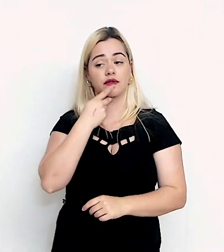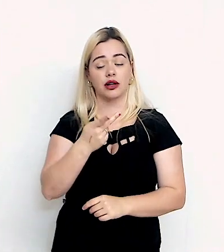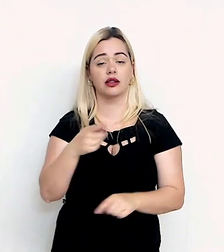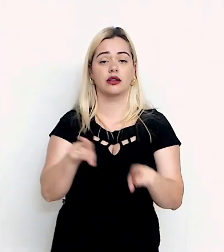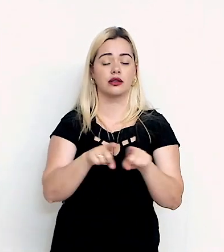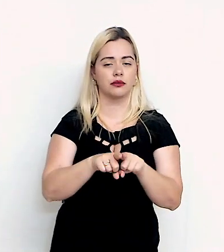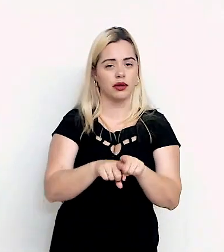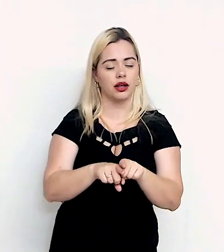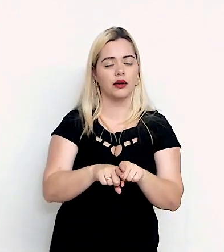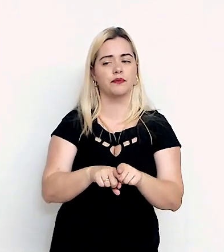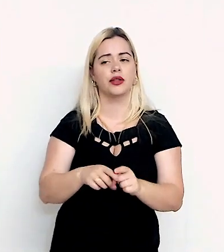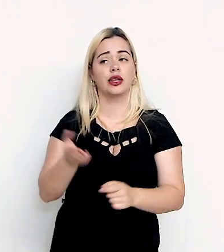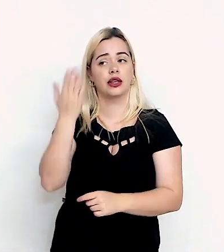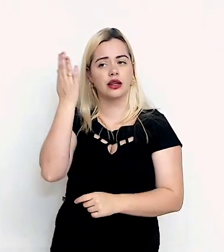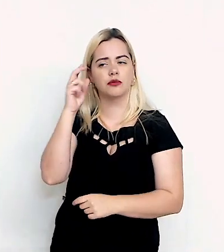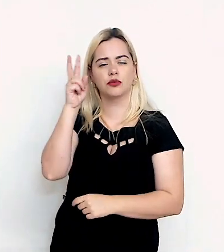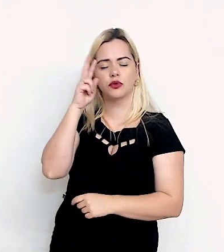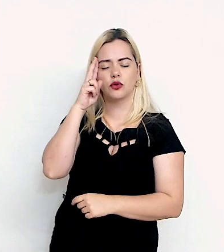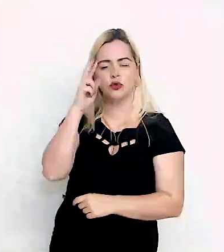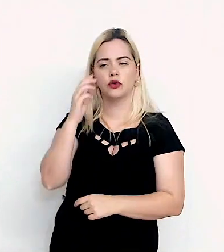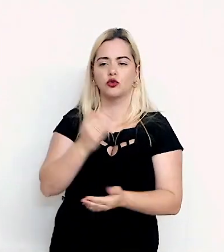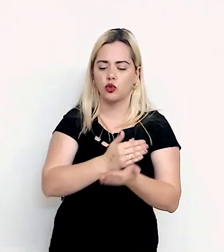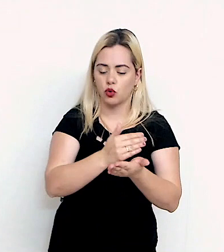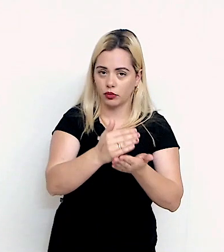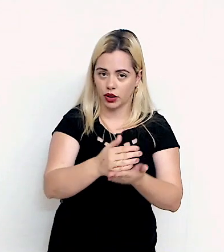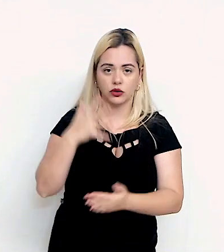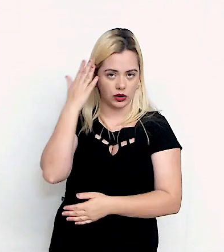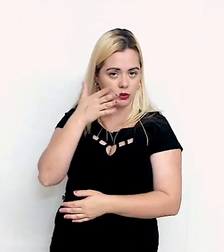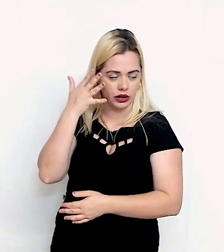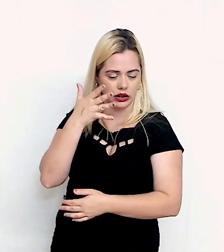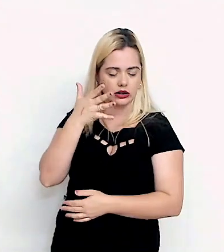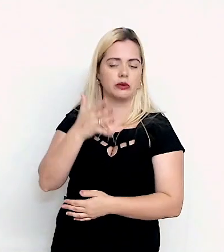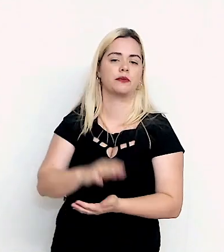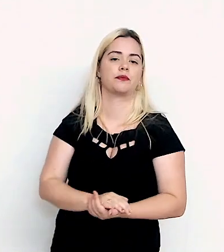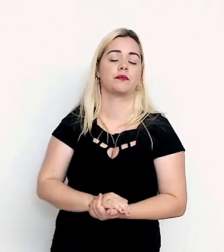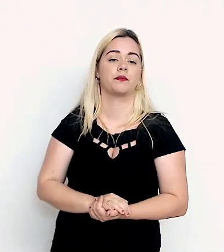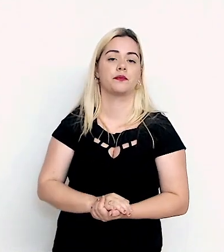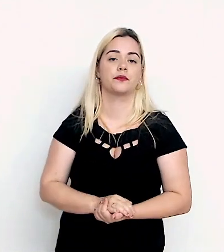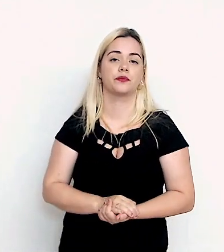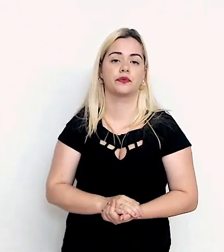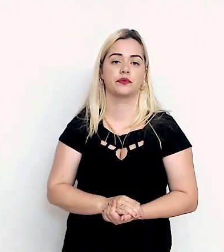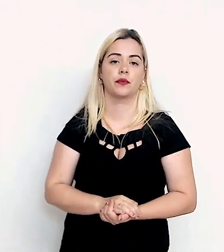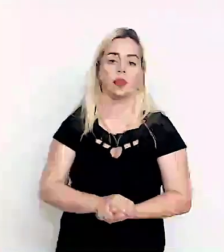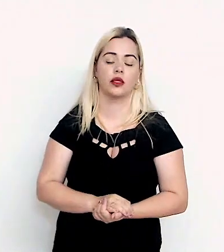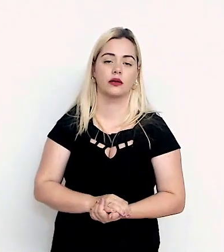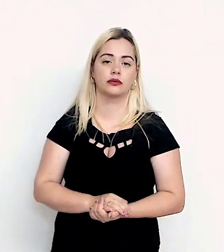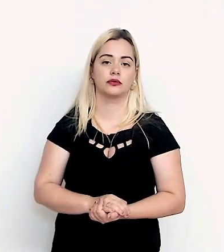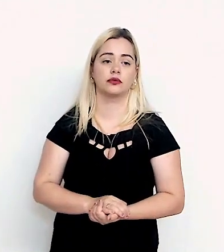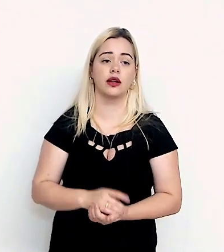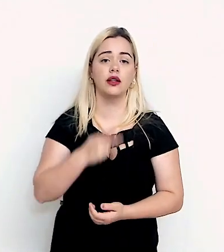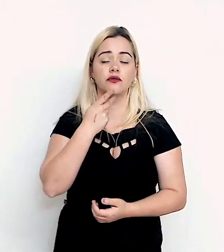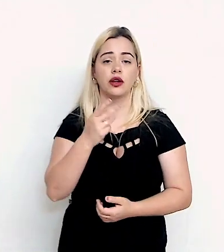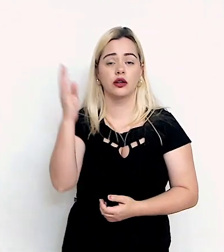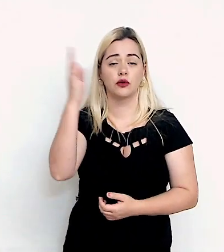que ele já recordou também no início da sua fala juntou o Doutor Fabiano Nogueira ele cita que